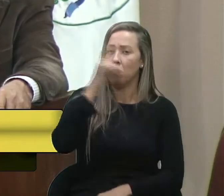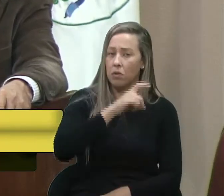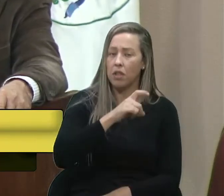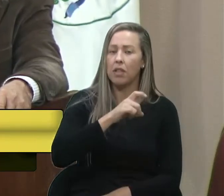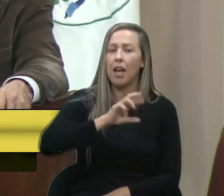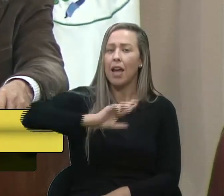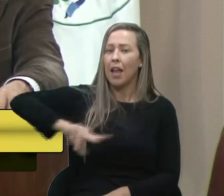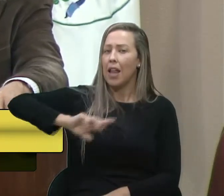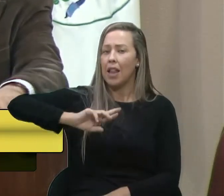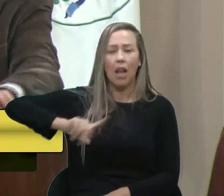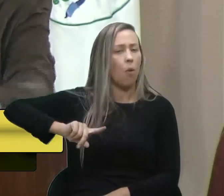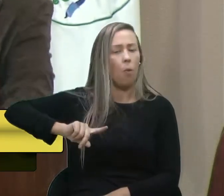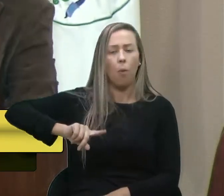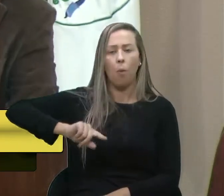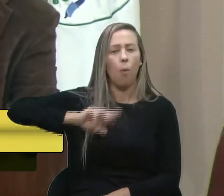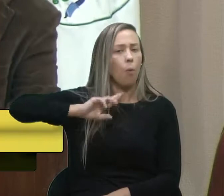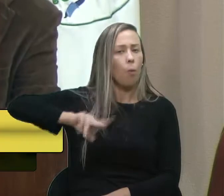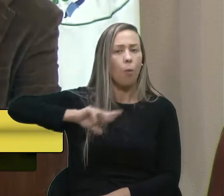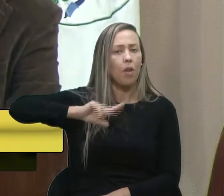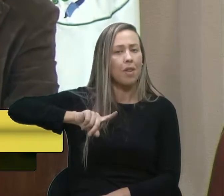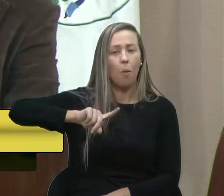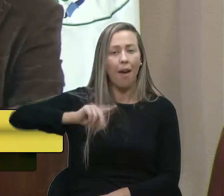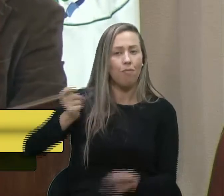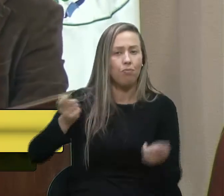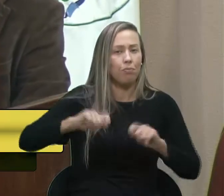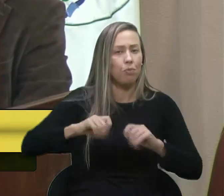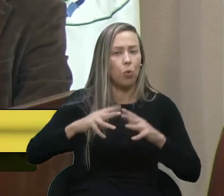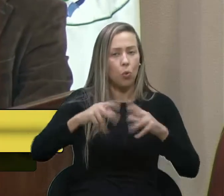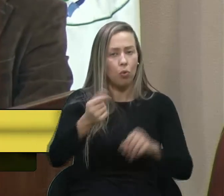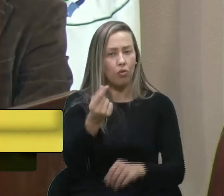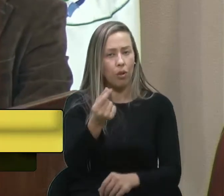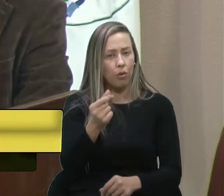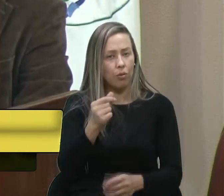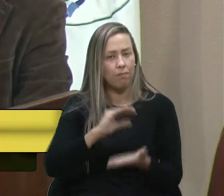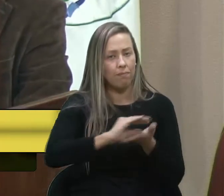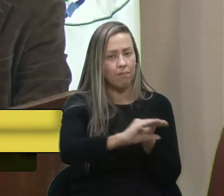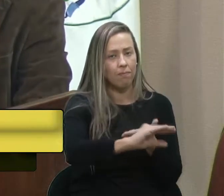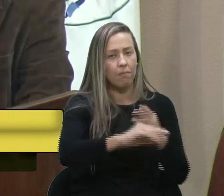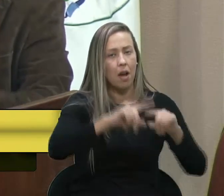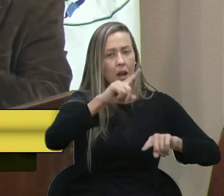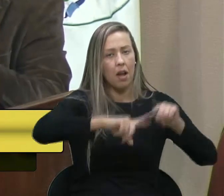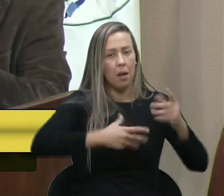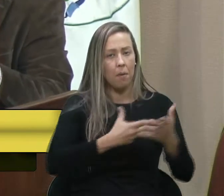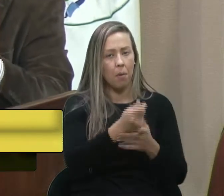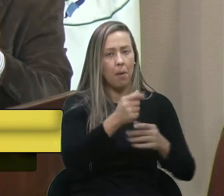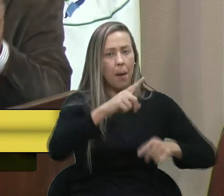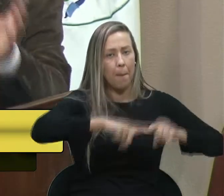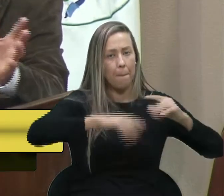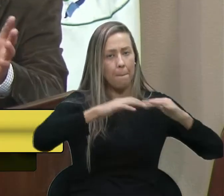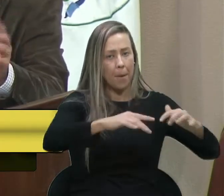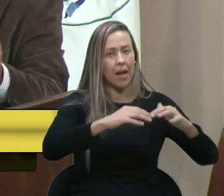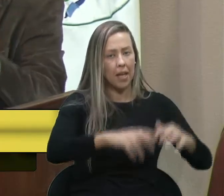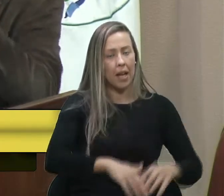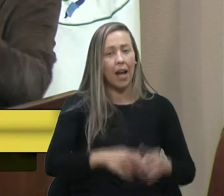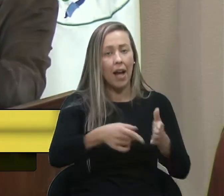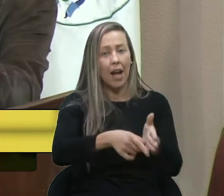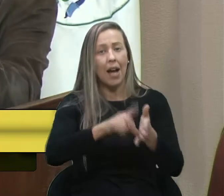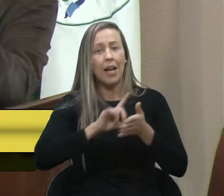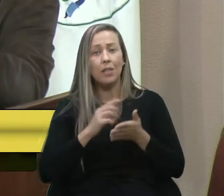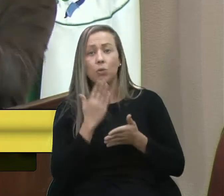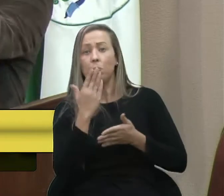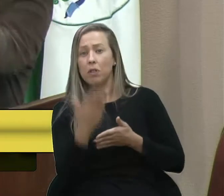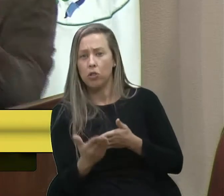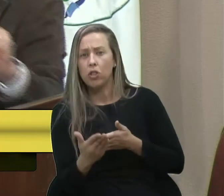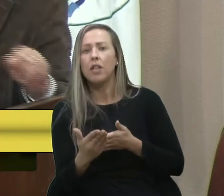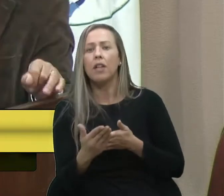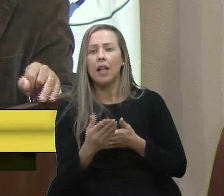não é necessário, e não é suficiente ainda aquele valor. Então, antes de cobrar, corre mais, dá